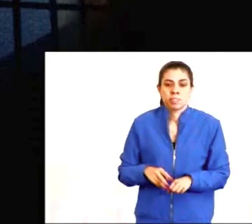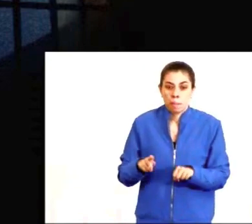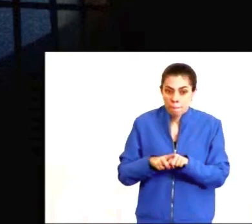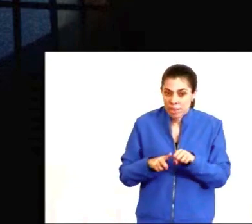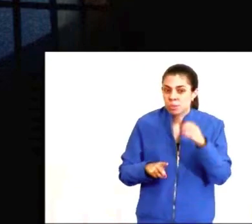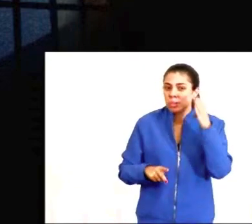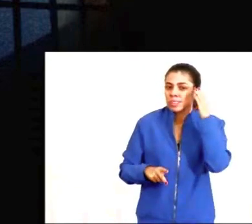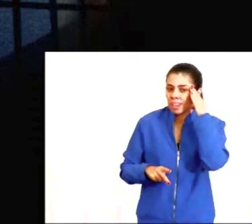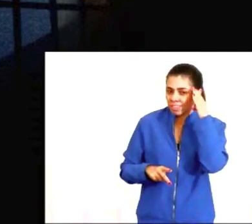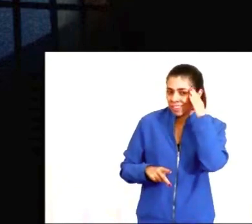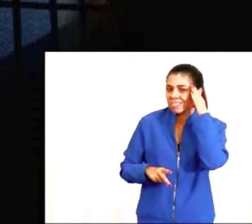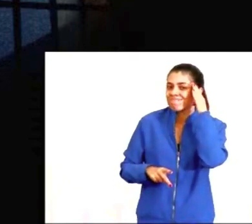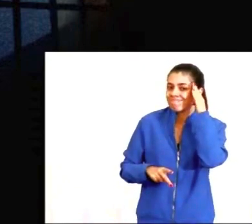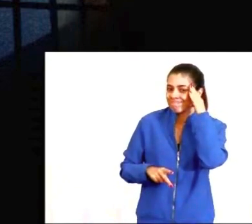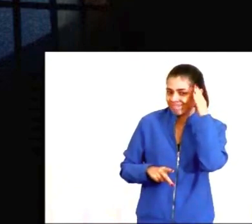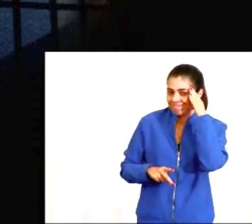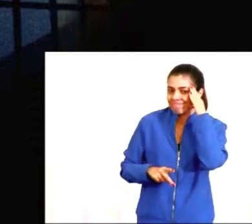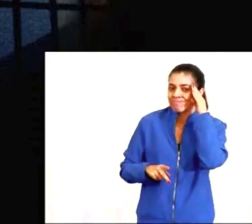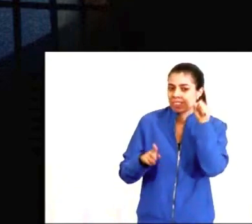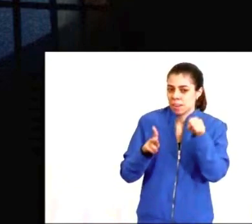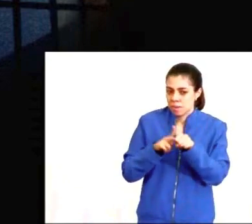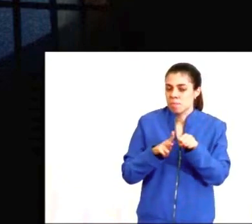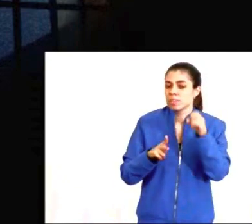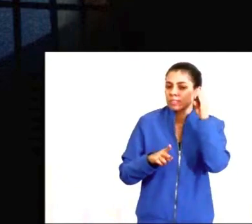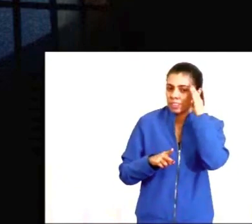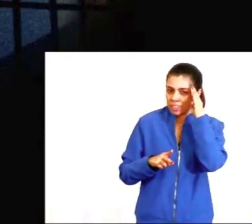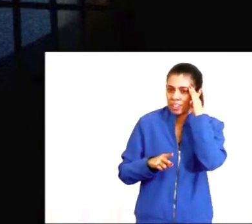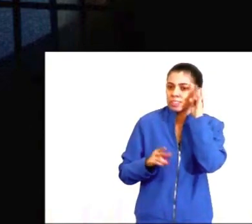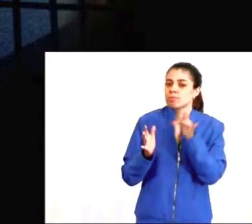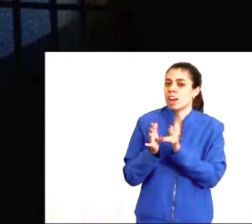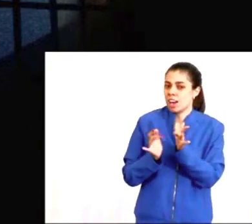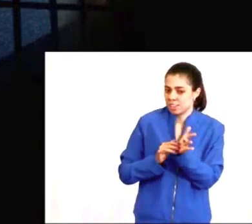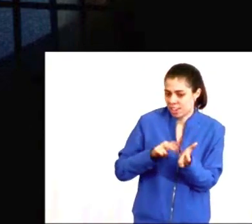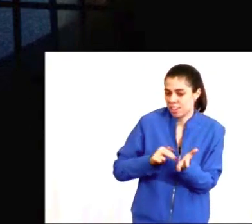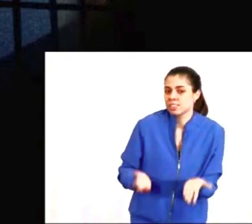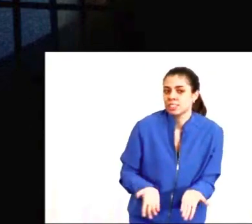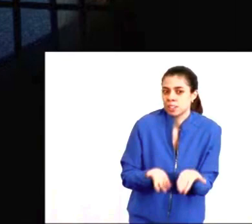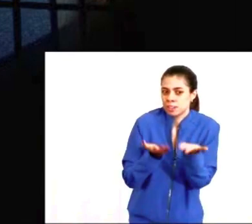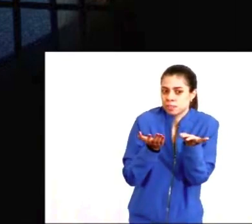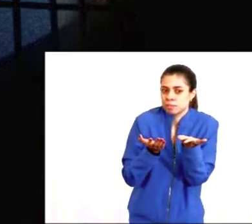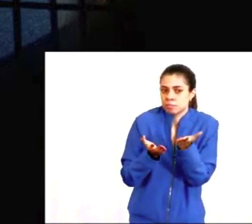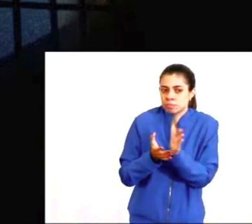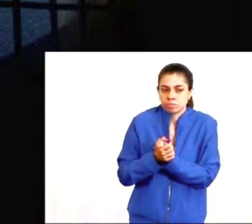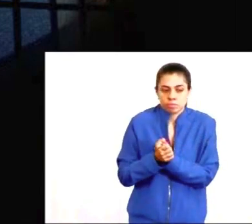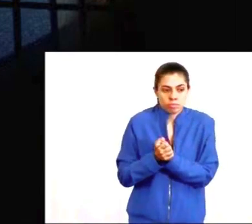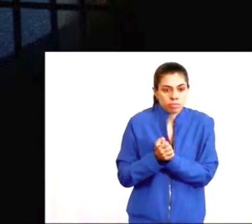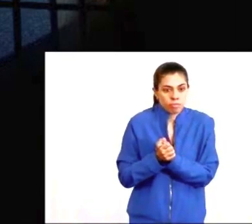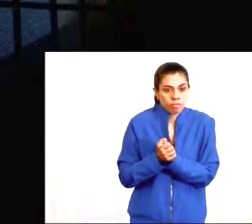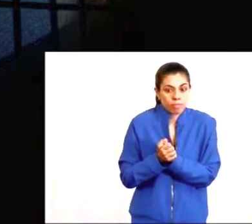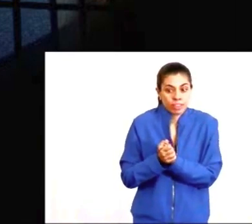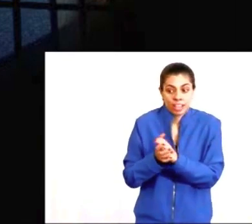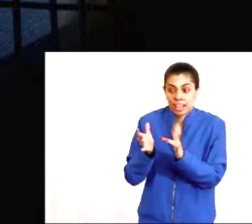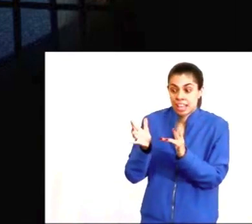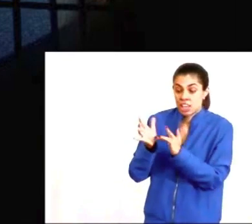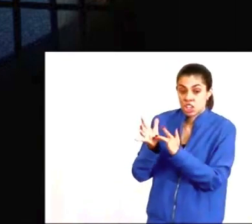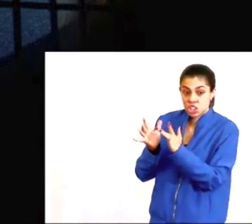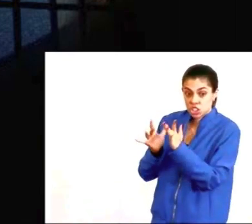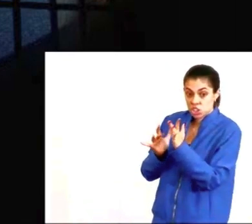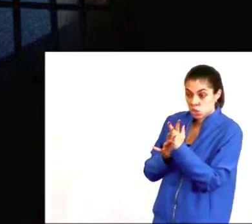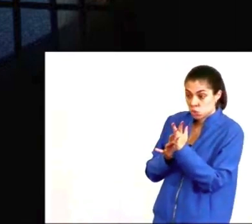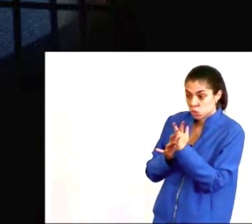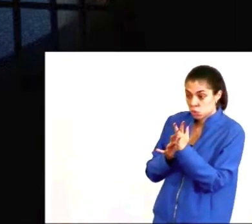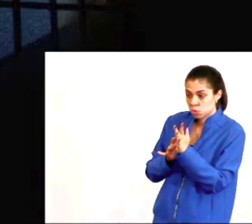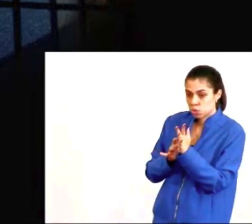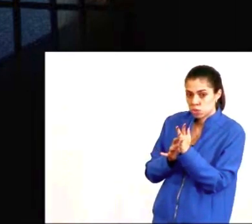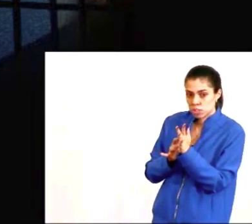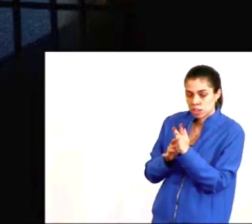como ressurreição. E eis que Jesus veio ao encontro delas e disse, salve! E